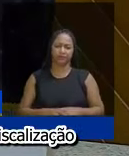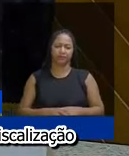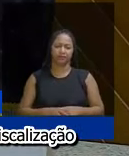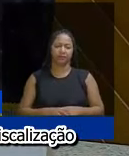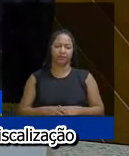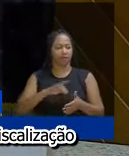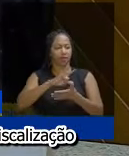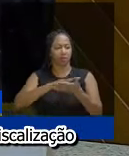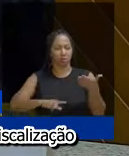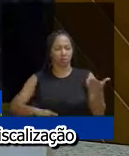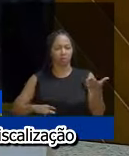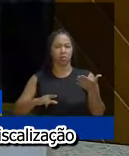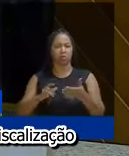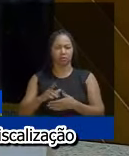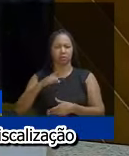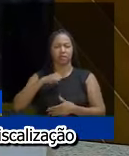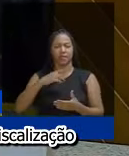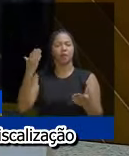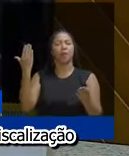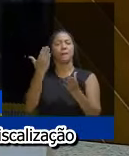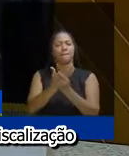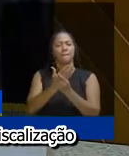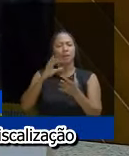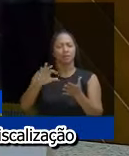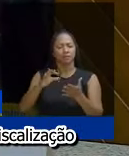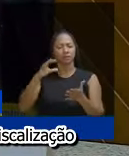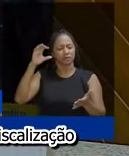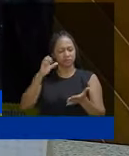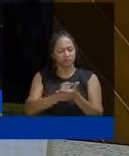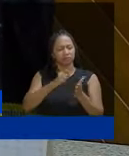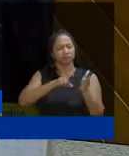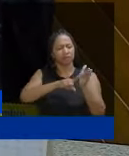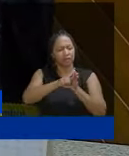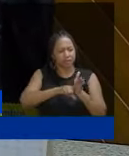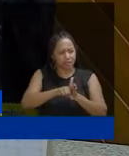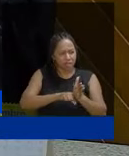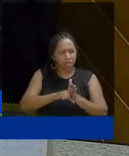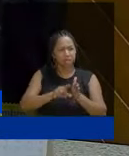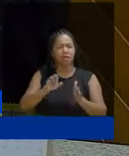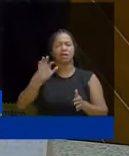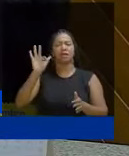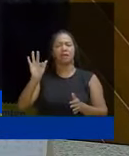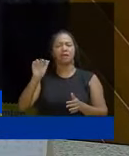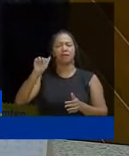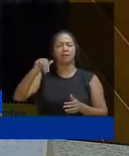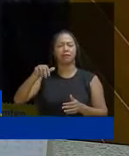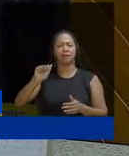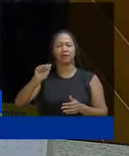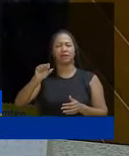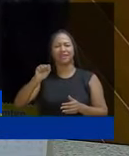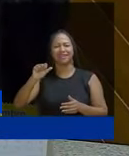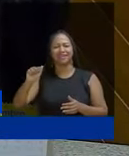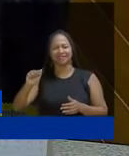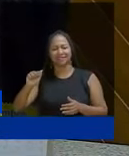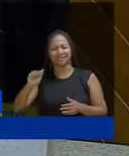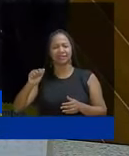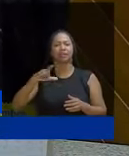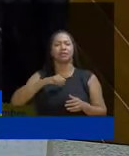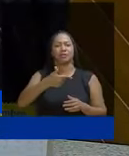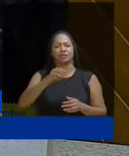Em documento incerto nos autos, há registro de que a fiscalização da FUNASA, realizada em